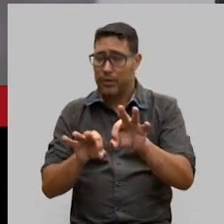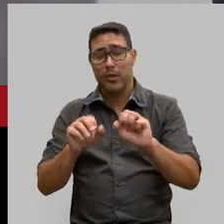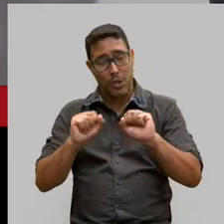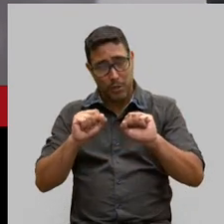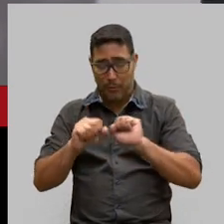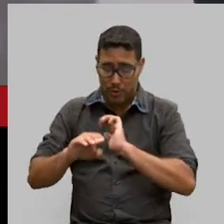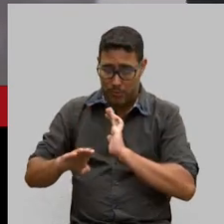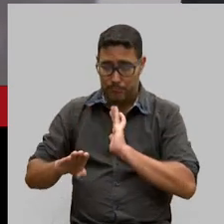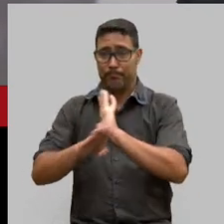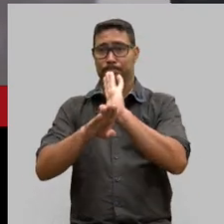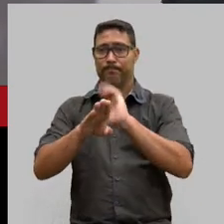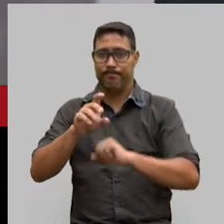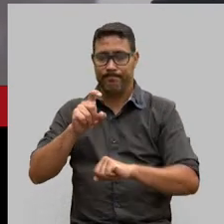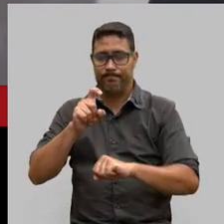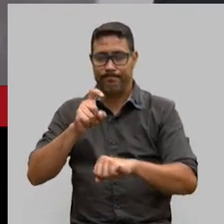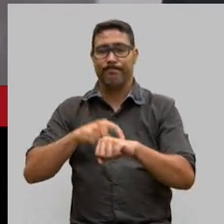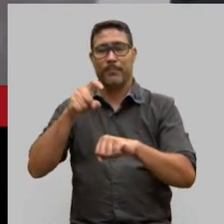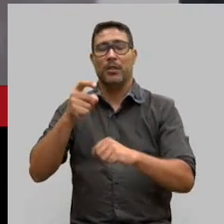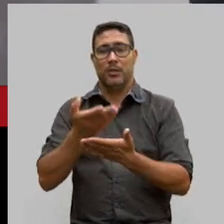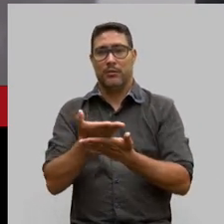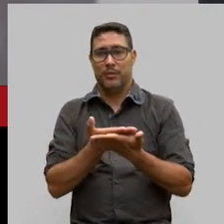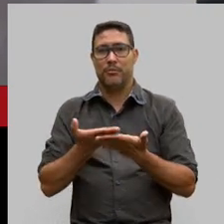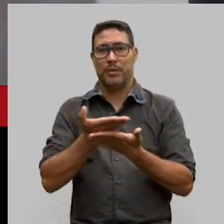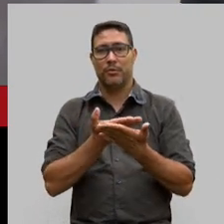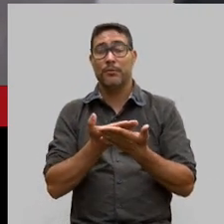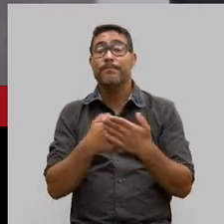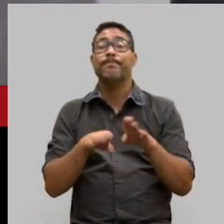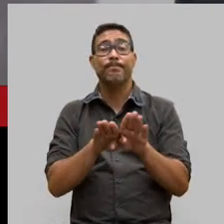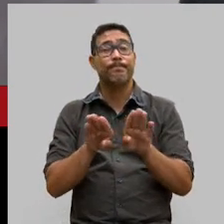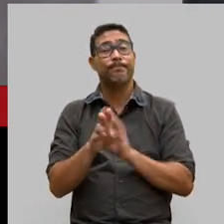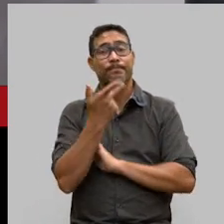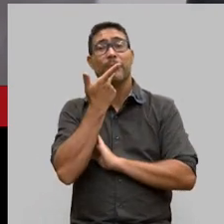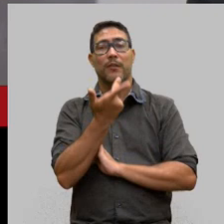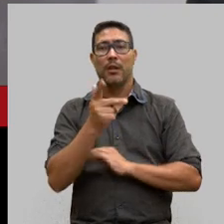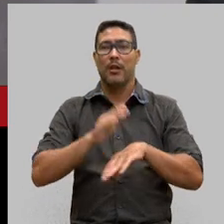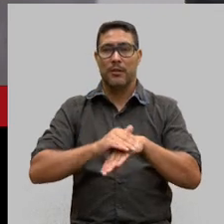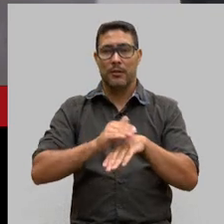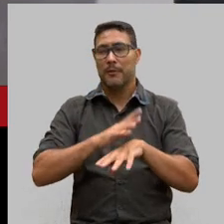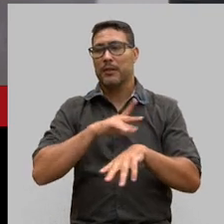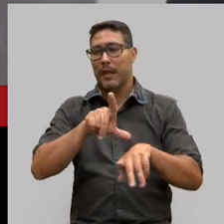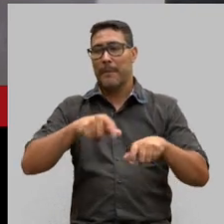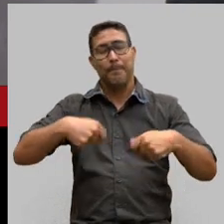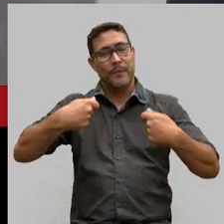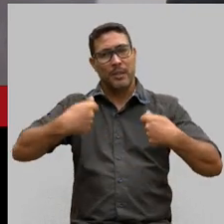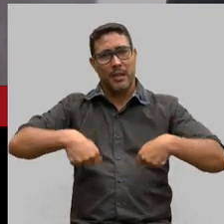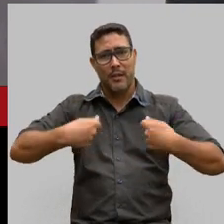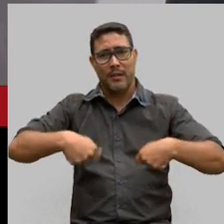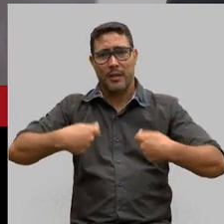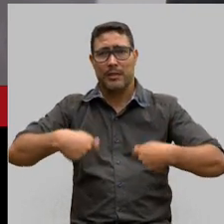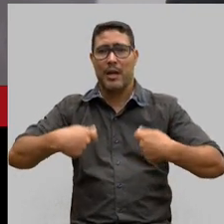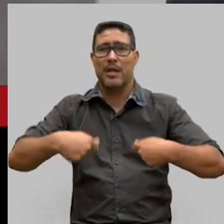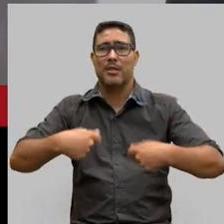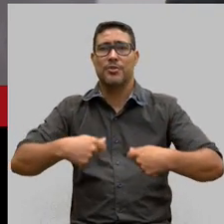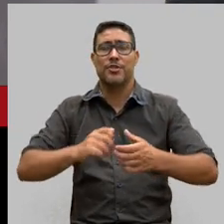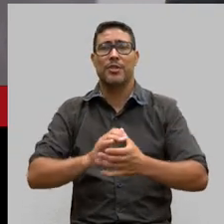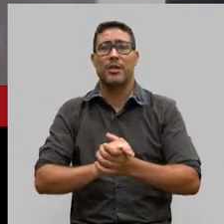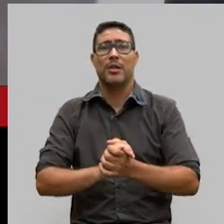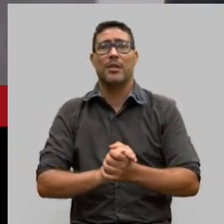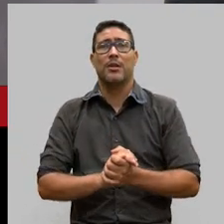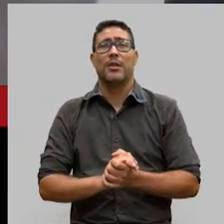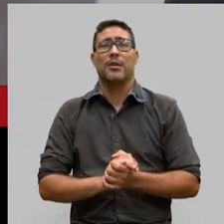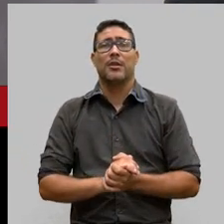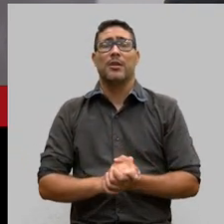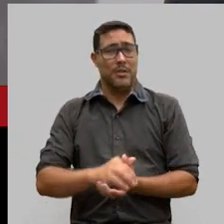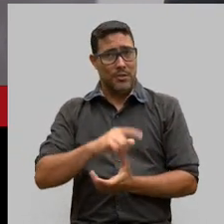atendimento queria também dizer da Necessidade eh de termos